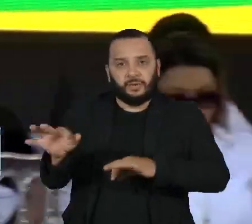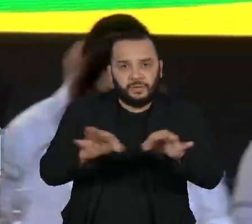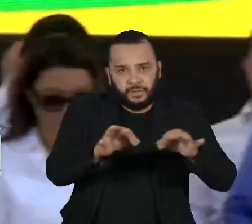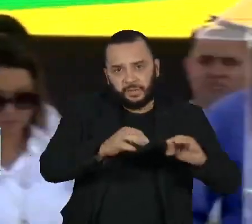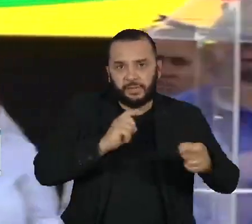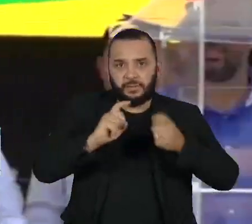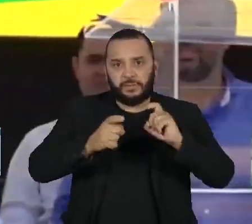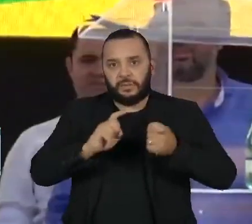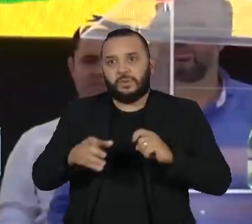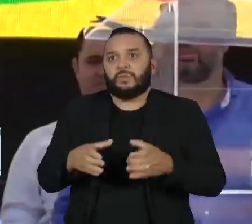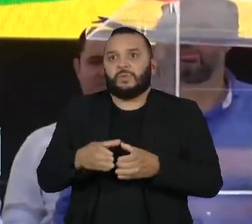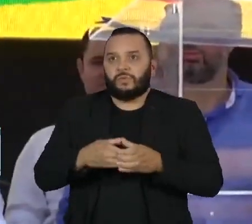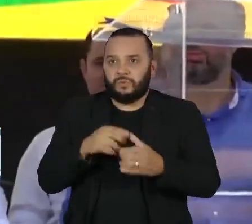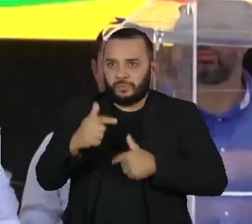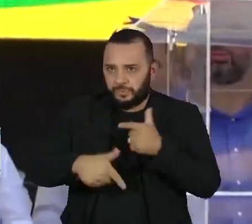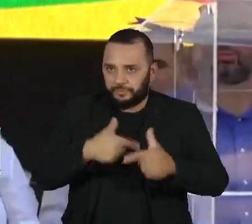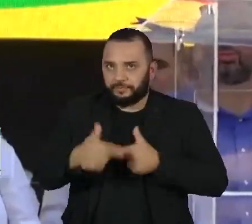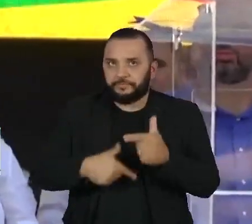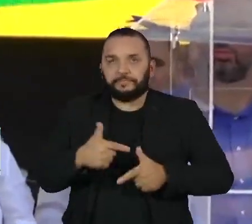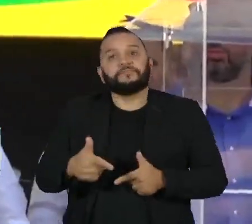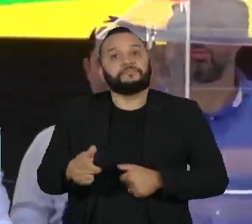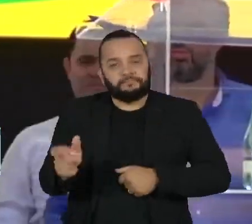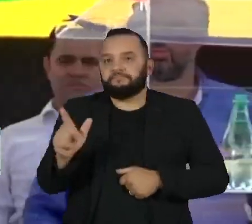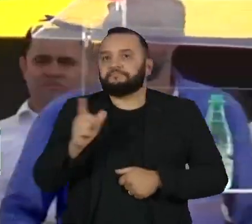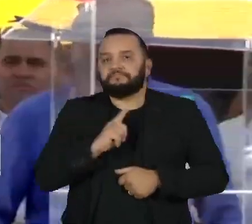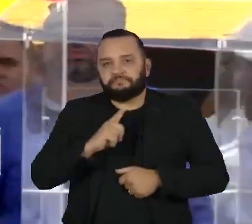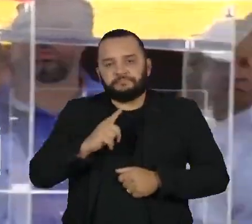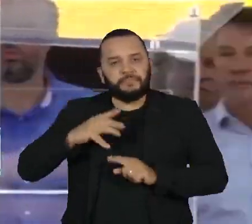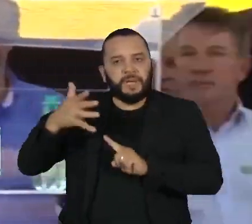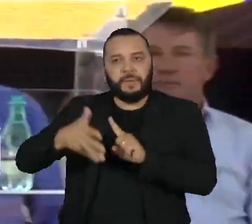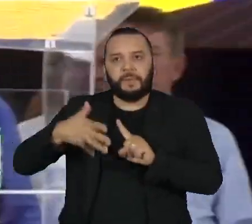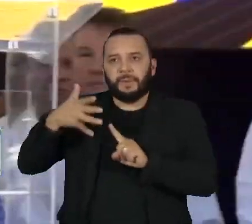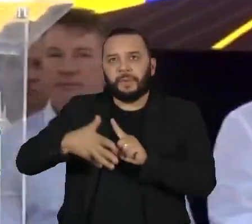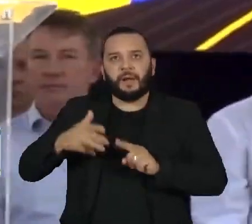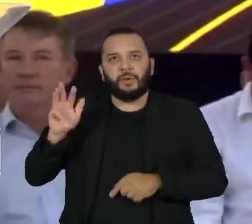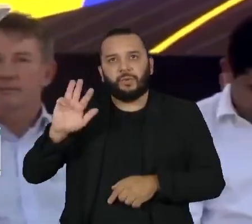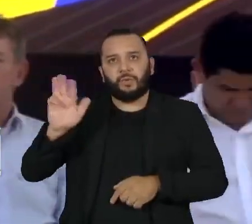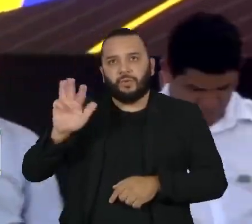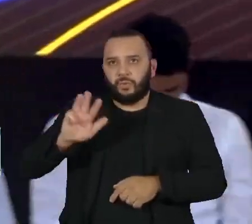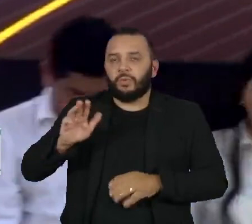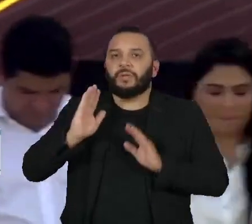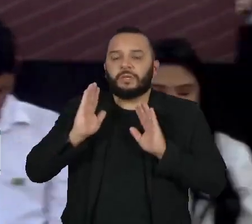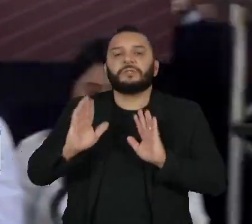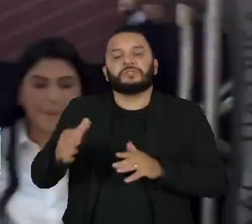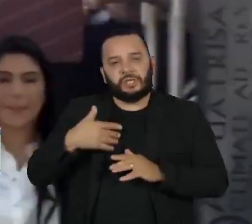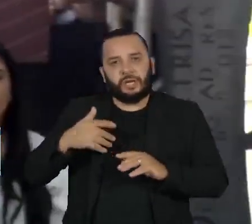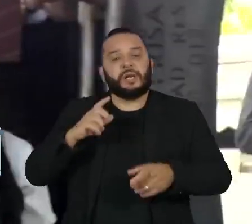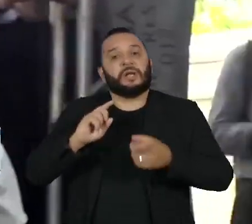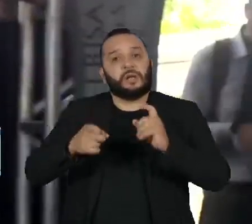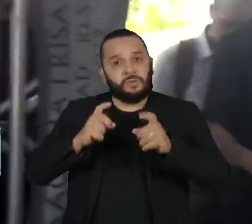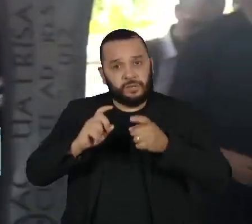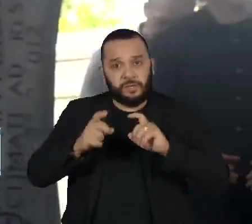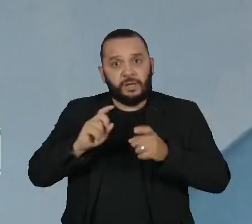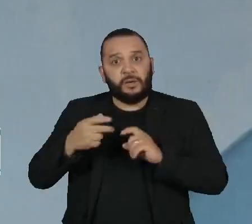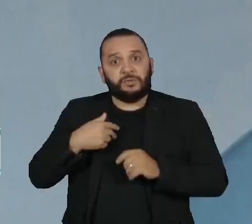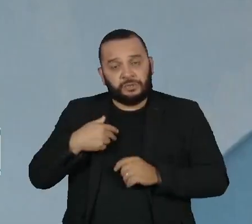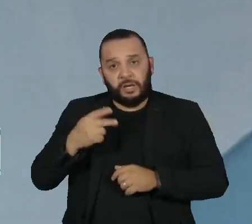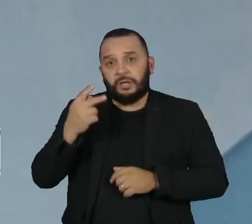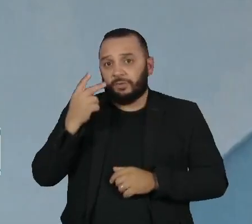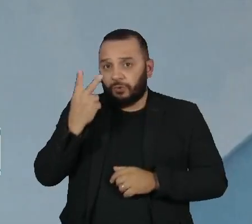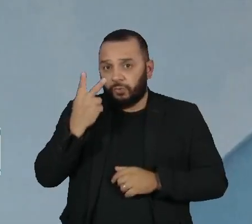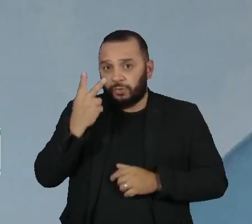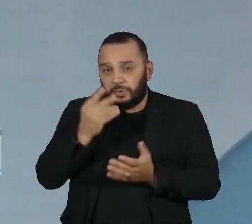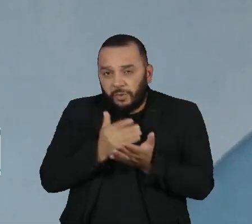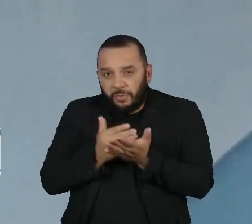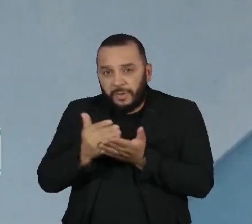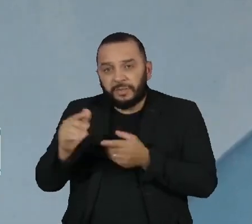e grupos de trabalho estão previstos discursos de Lula nas duas primeiras sessões e no encerramento durante